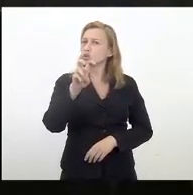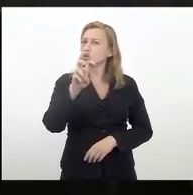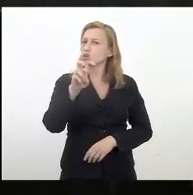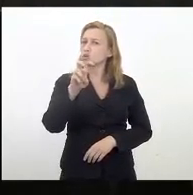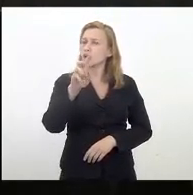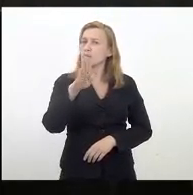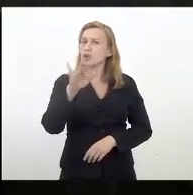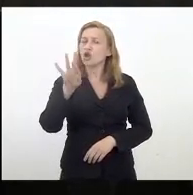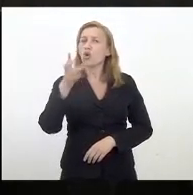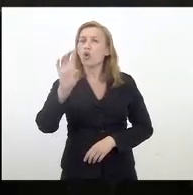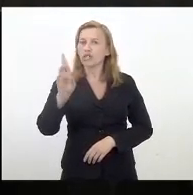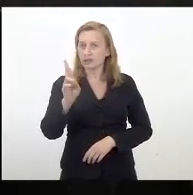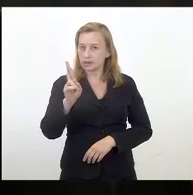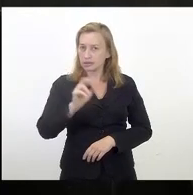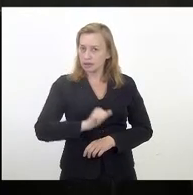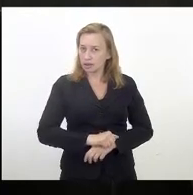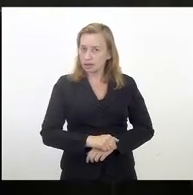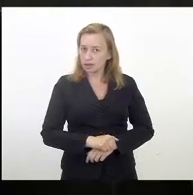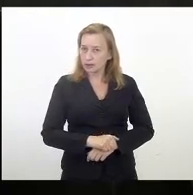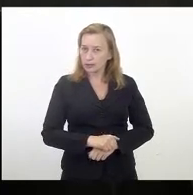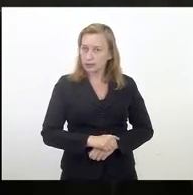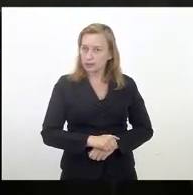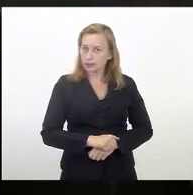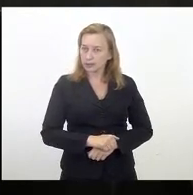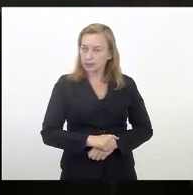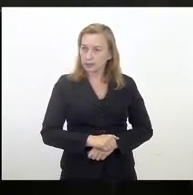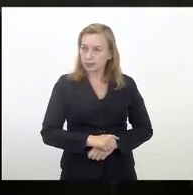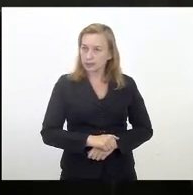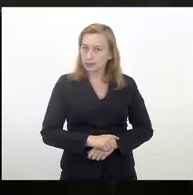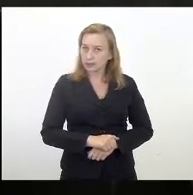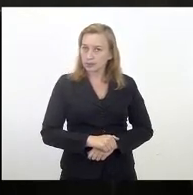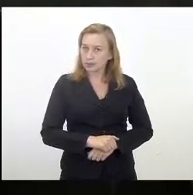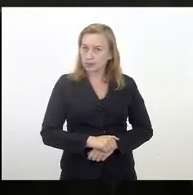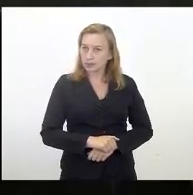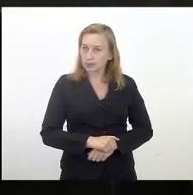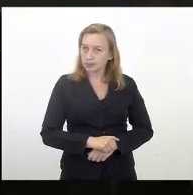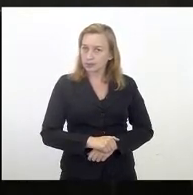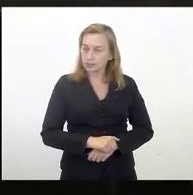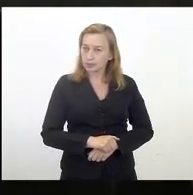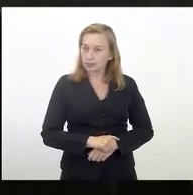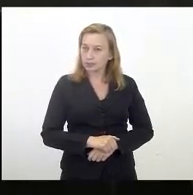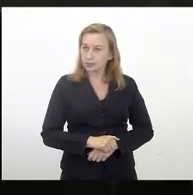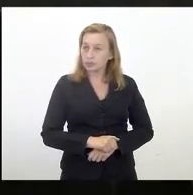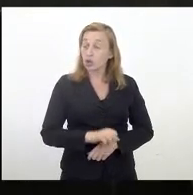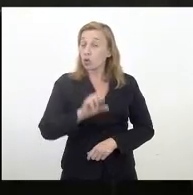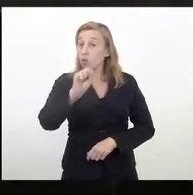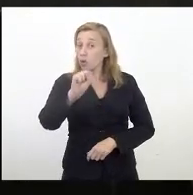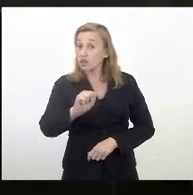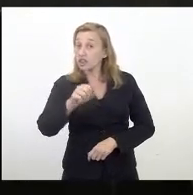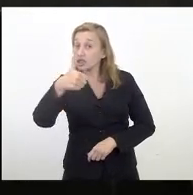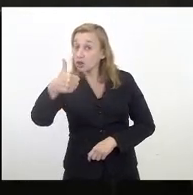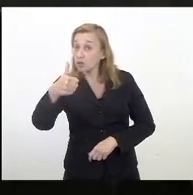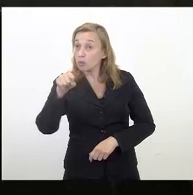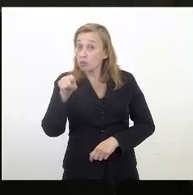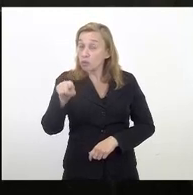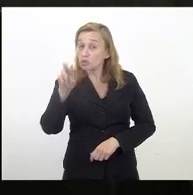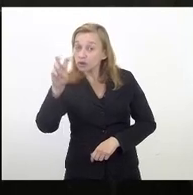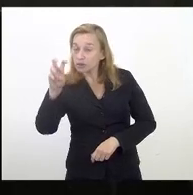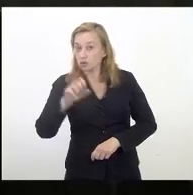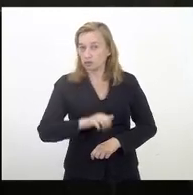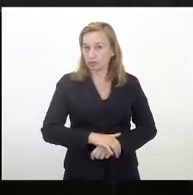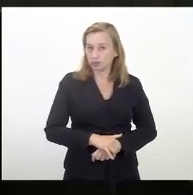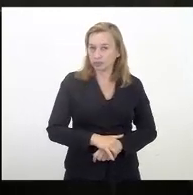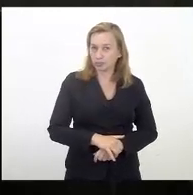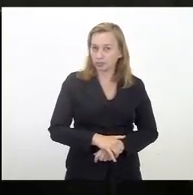milhões de reais de uma previsão de 80 e 1.5